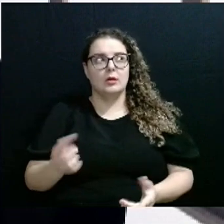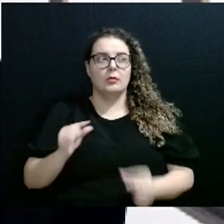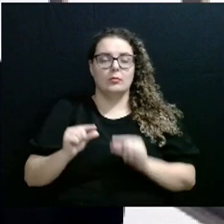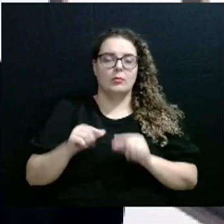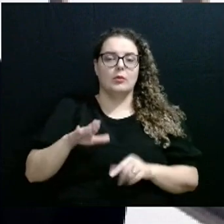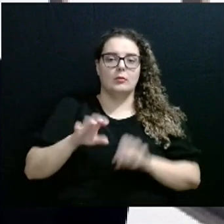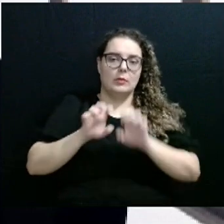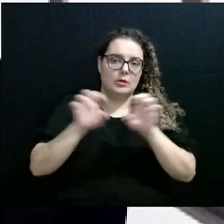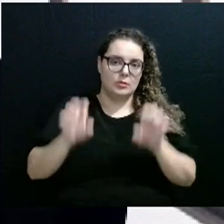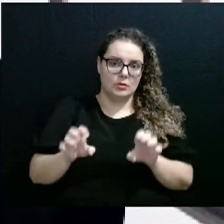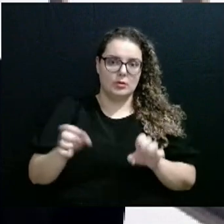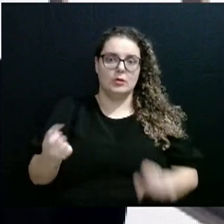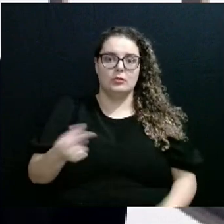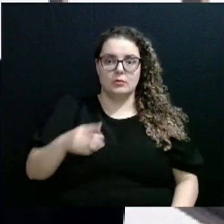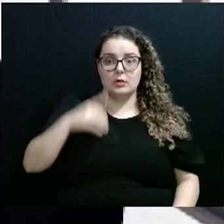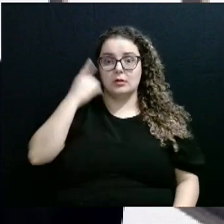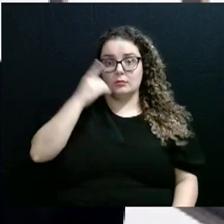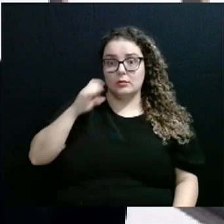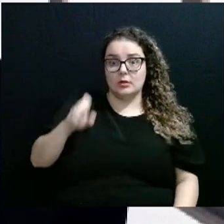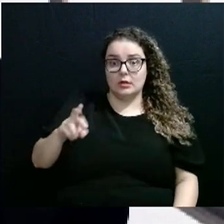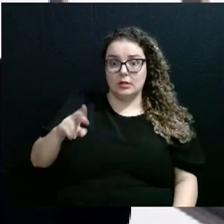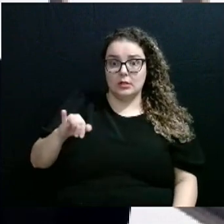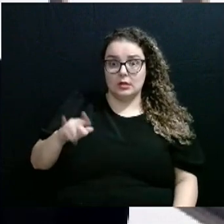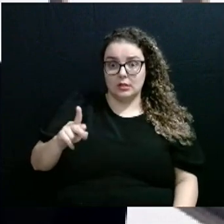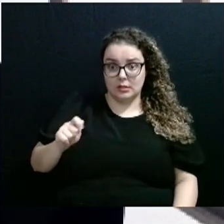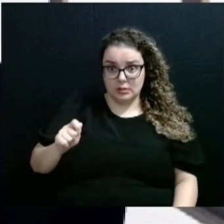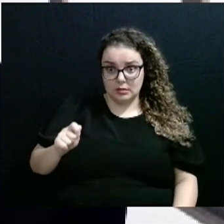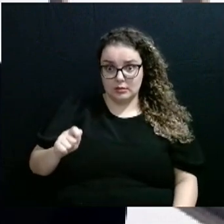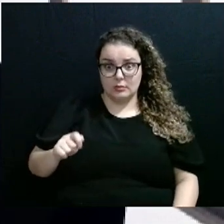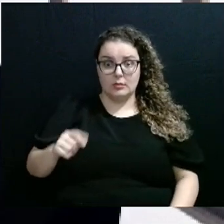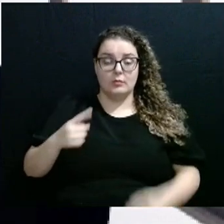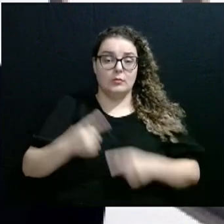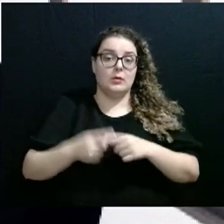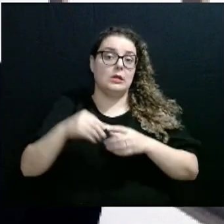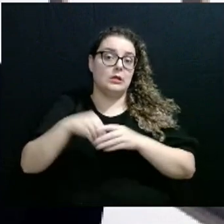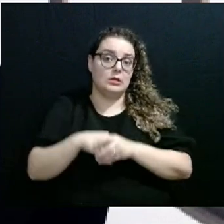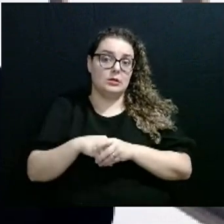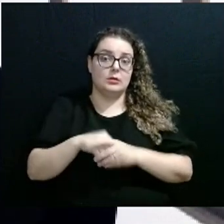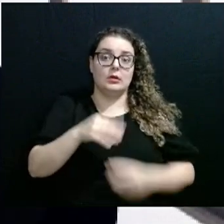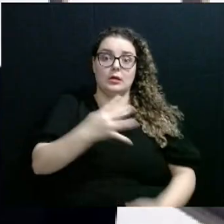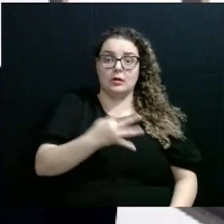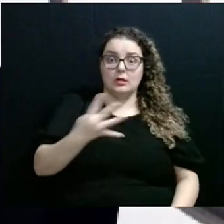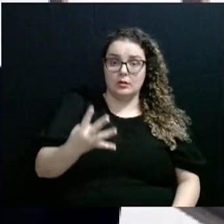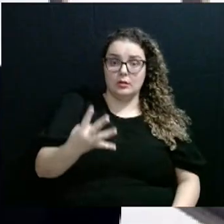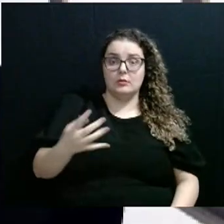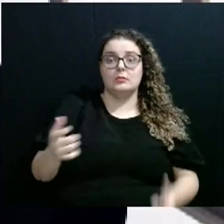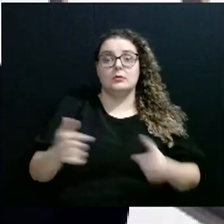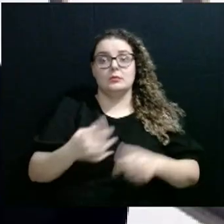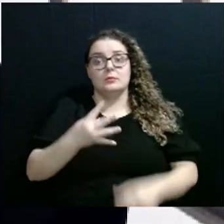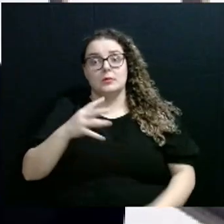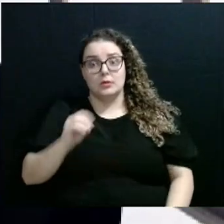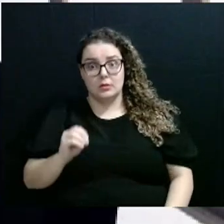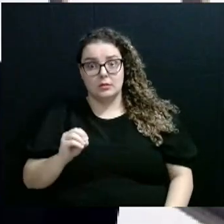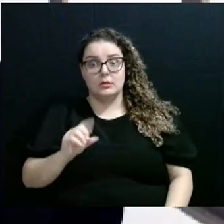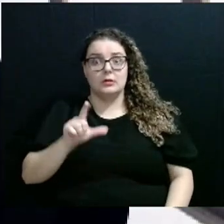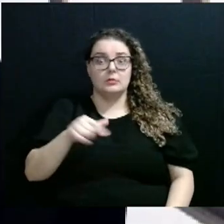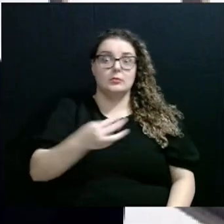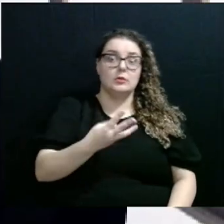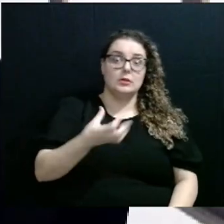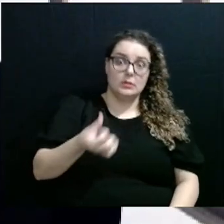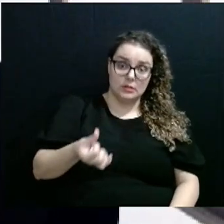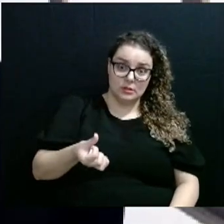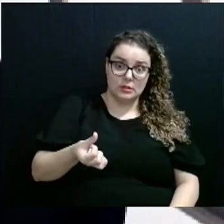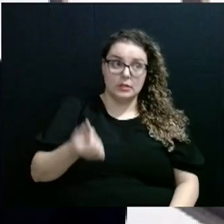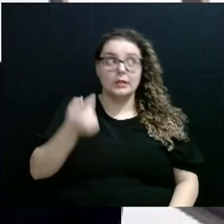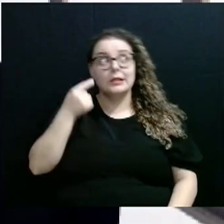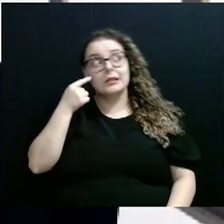deputada Érica, porque ela prevê ali de 44 para 40 e depois 36. Então, em tese, as